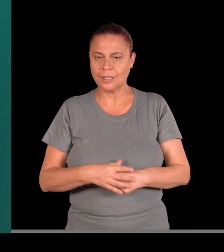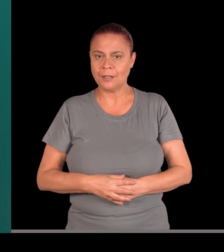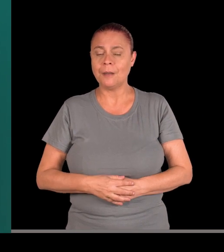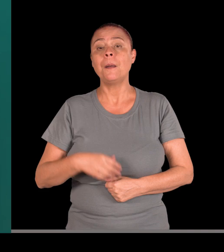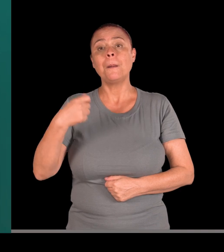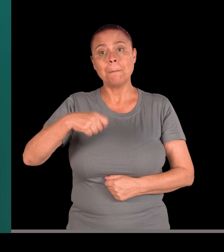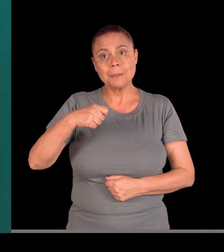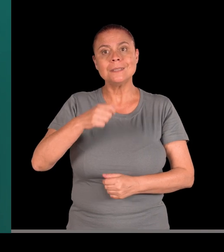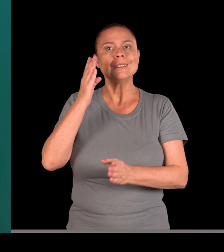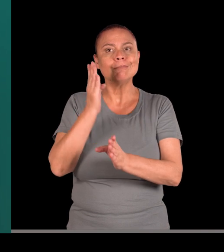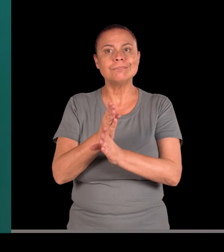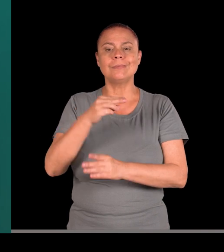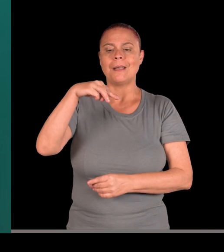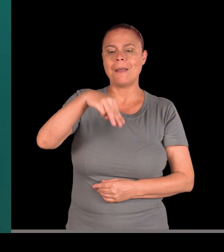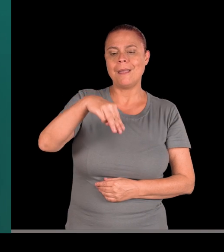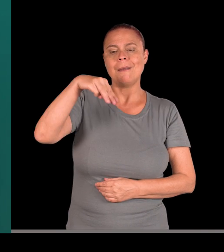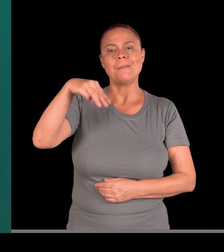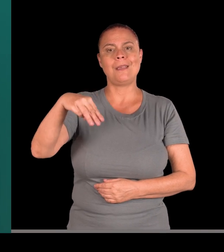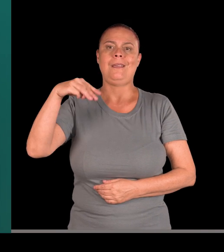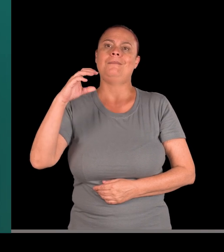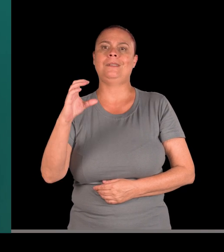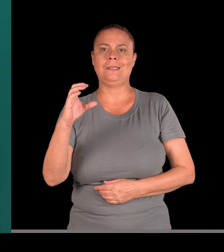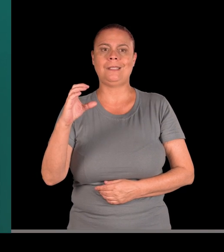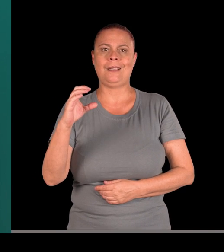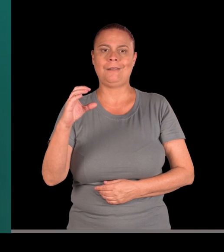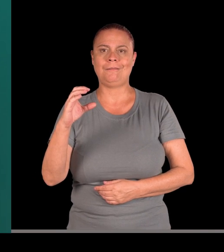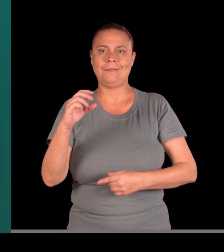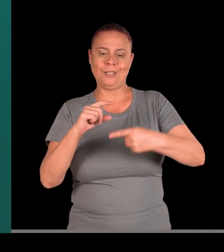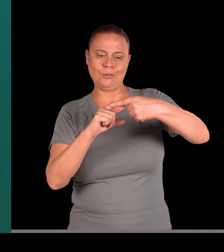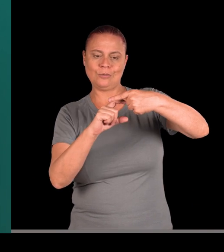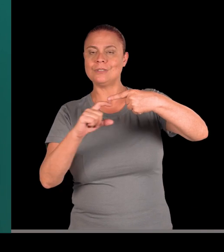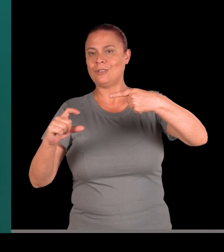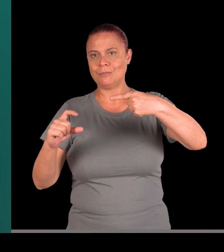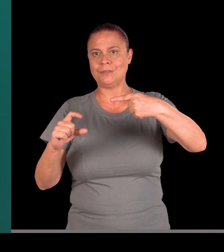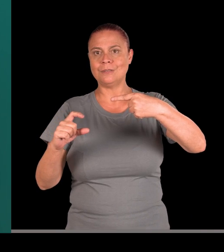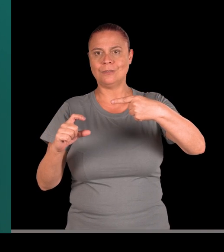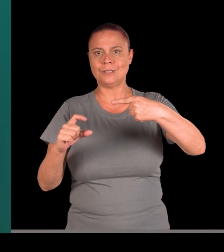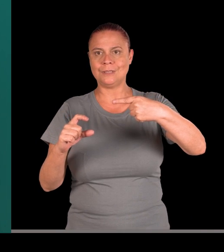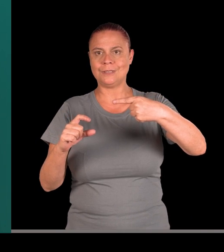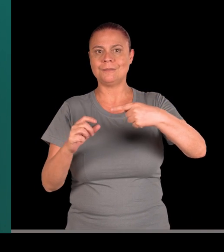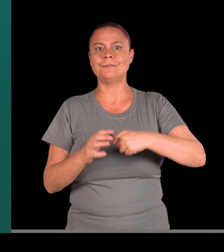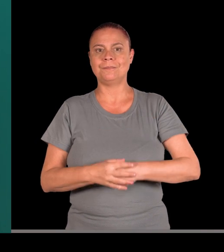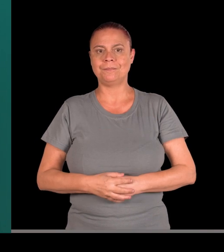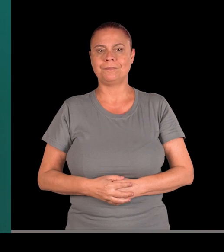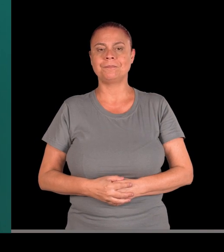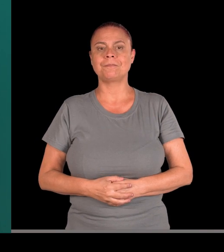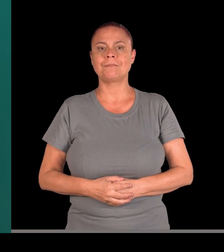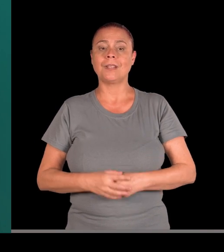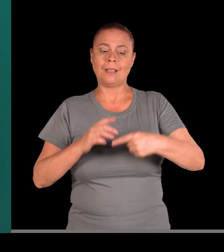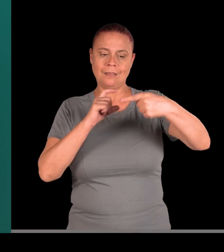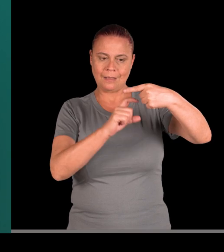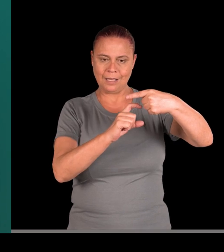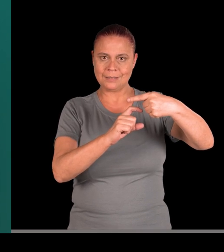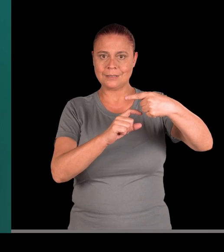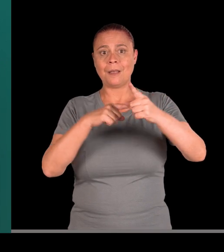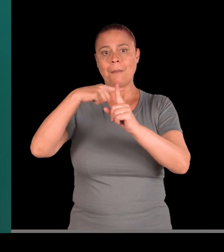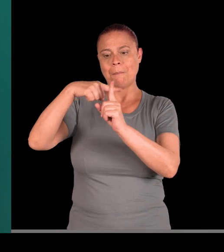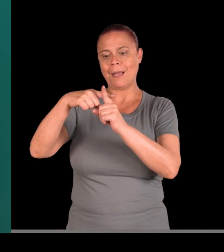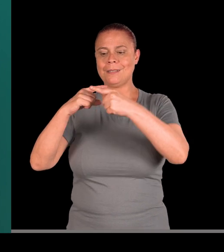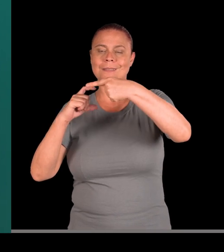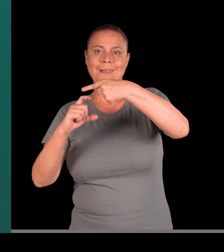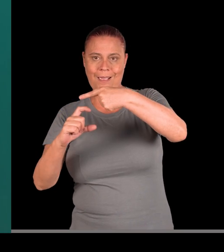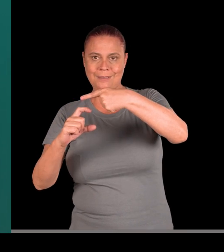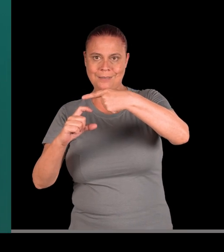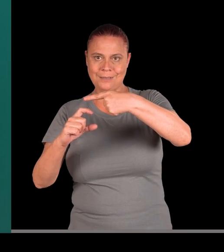isso? Encontrando o mínimo múltiplo comum dos denominadores desta primeira fração com